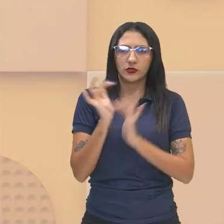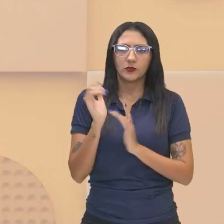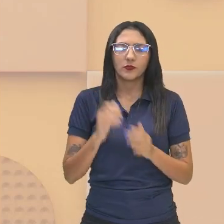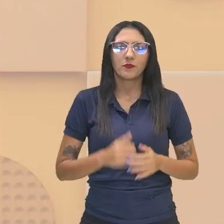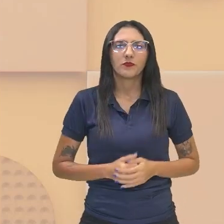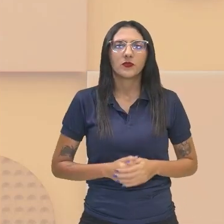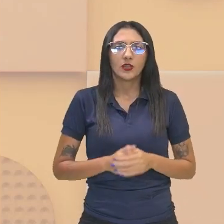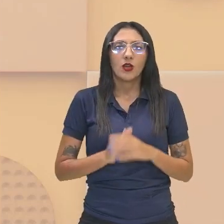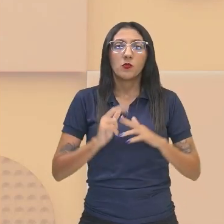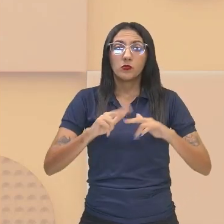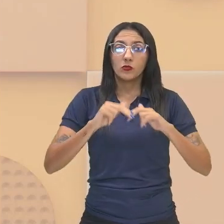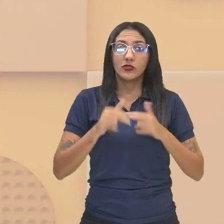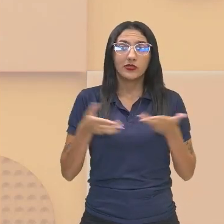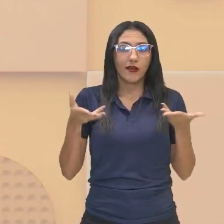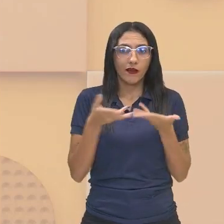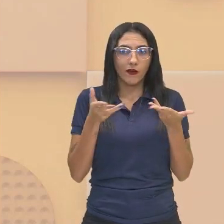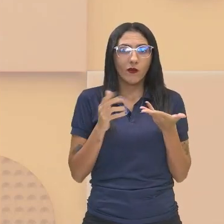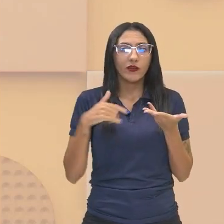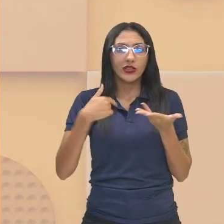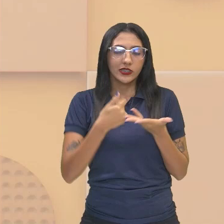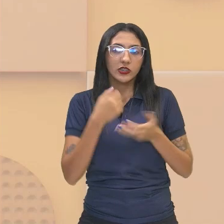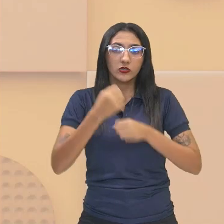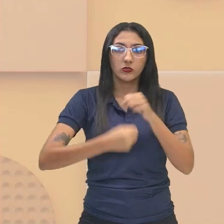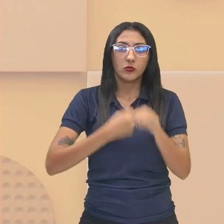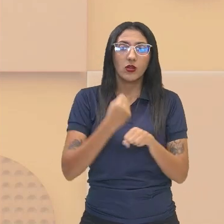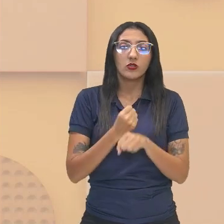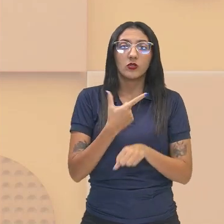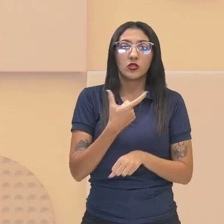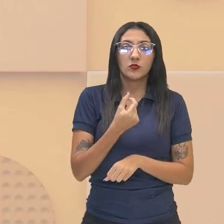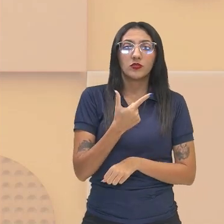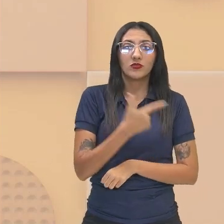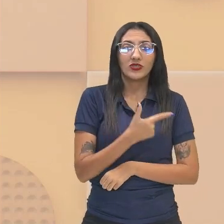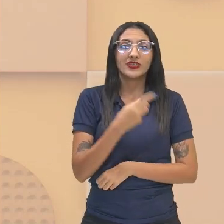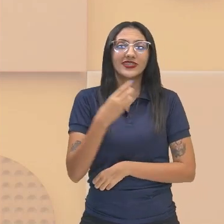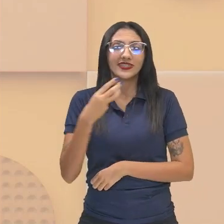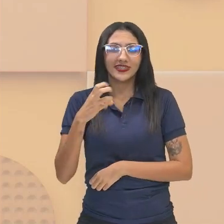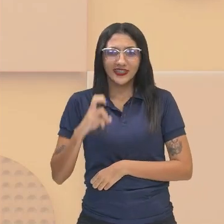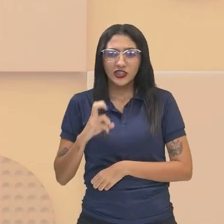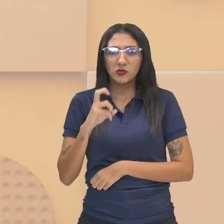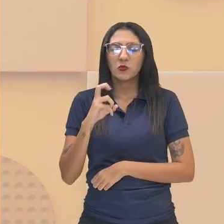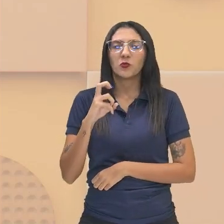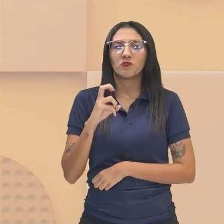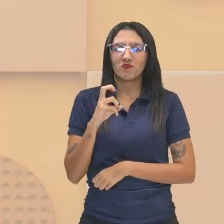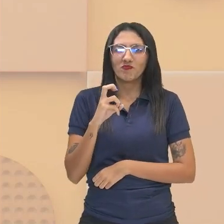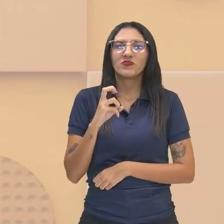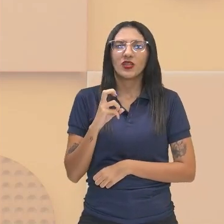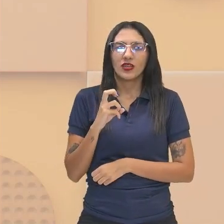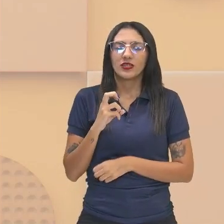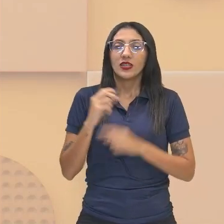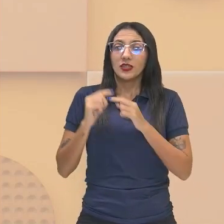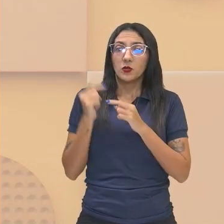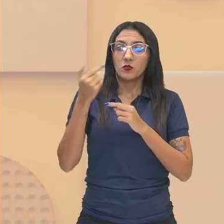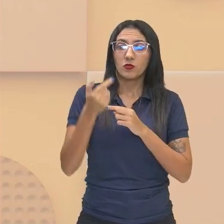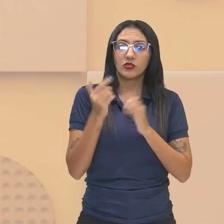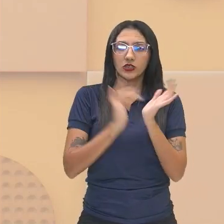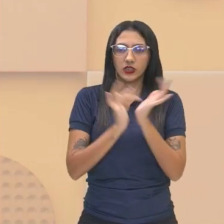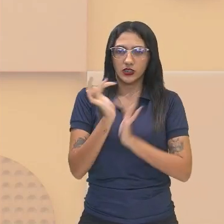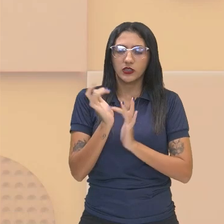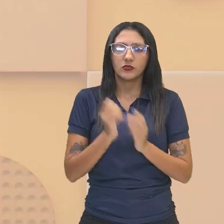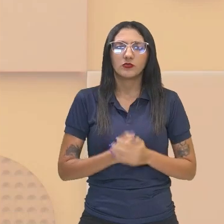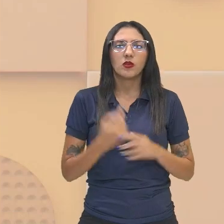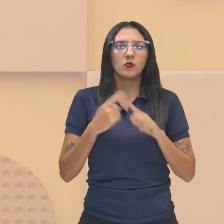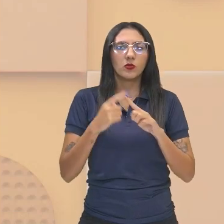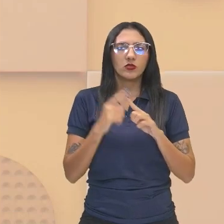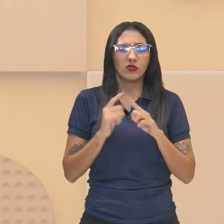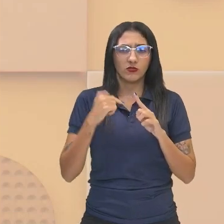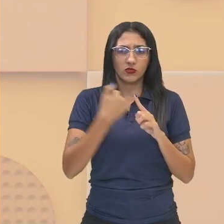estamos em 2025, ou seja, 2025 anos depois aí do nascimento de Cristo. Por quê? Porque o nosso